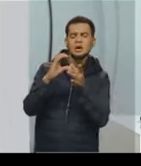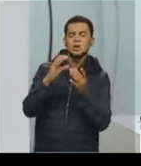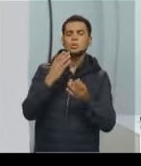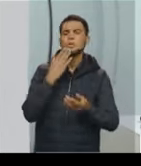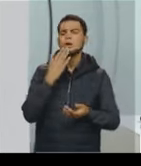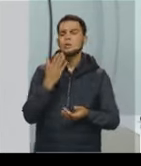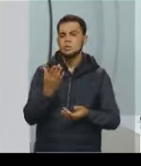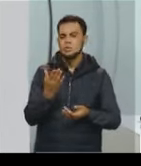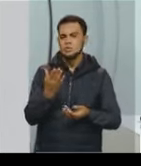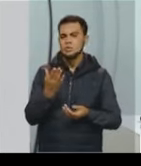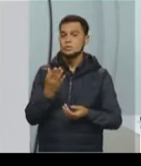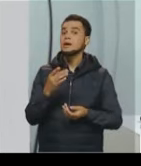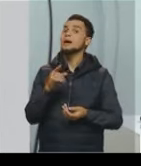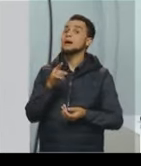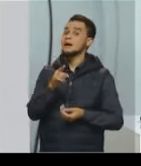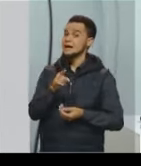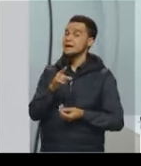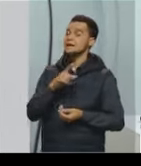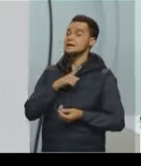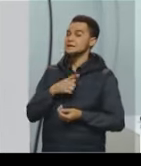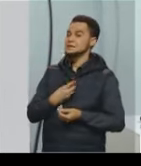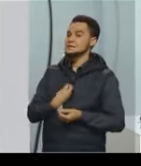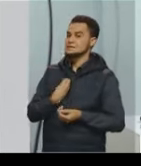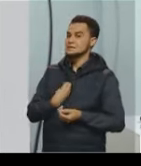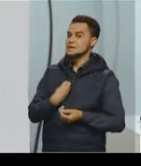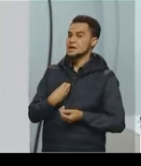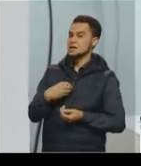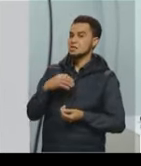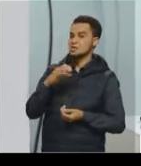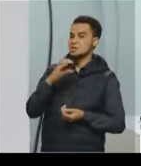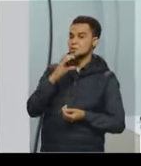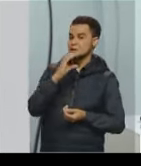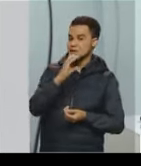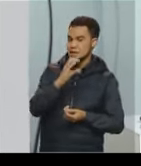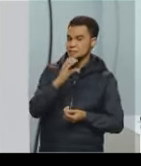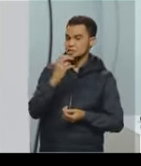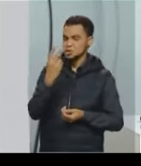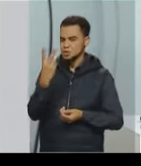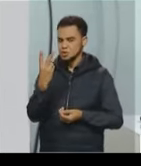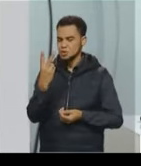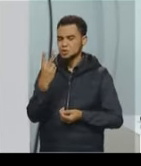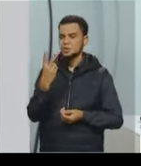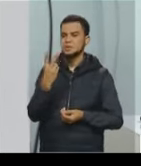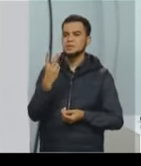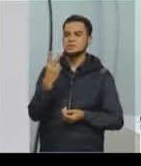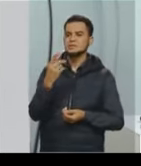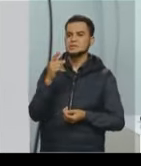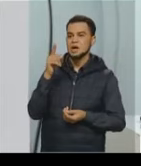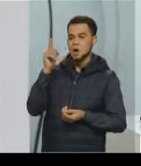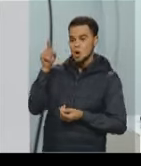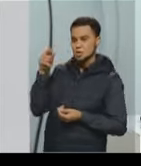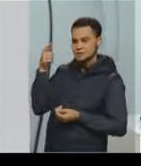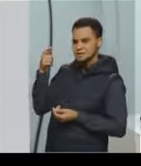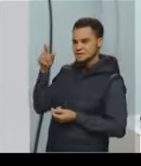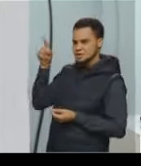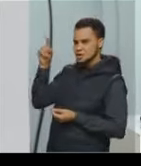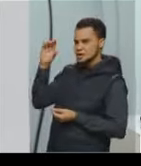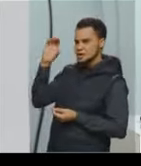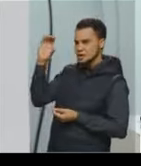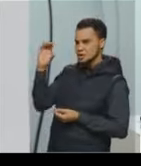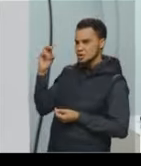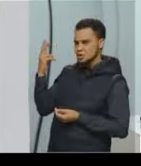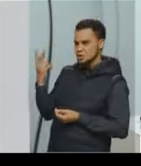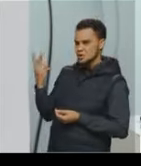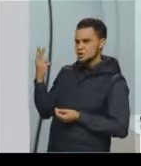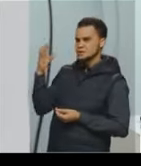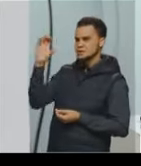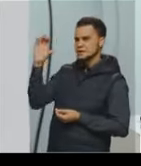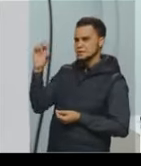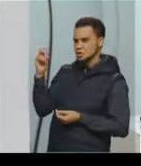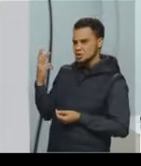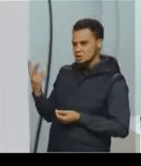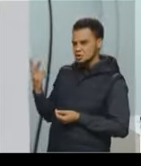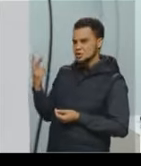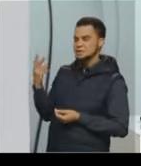carbono 2, no carbono 2, que eu tenho 2 ramificações aqui, e no carbono